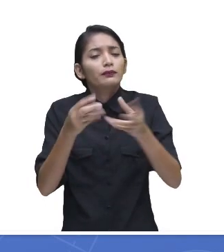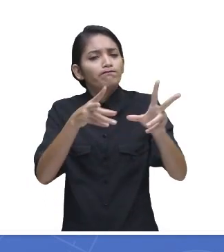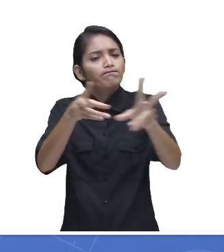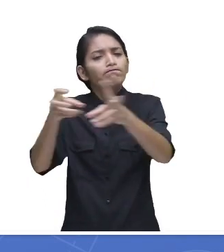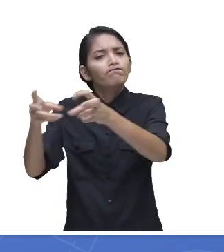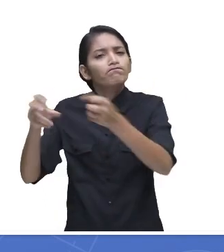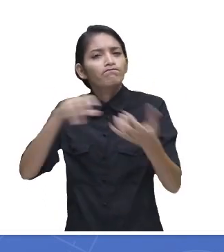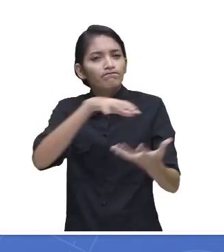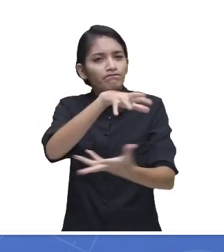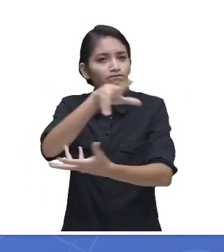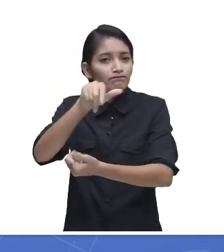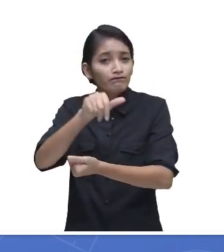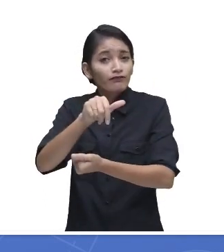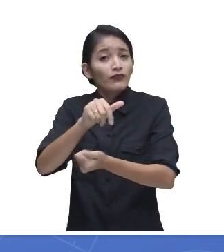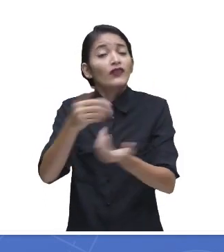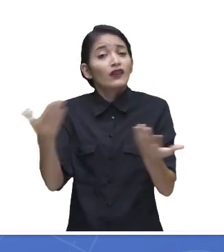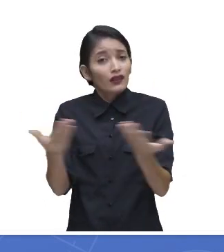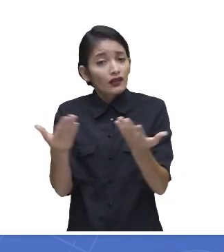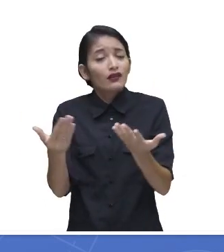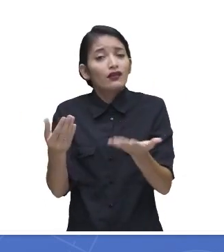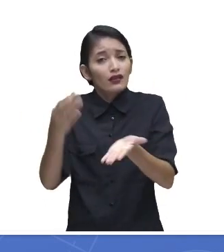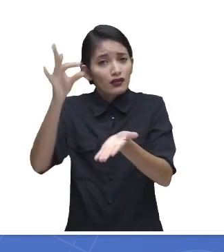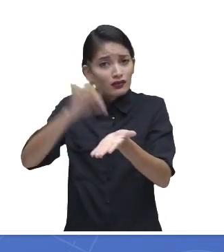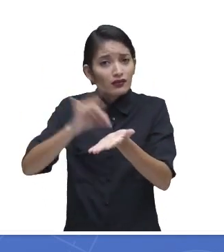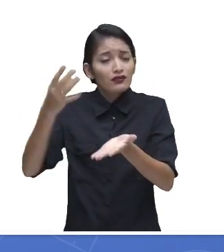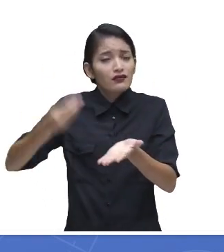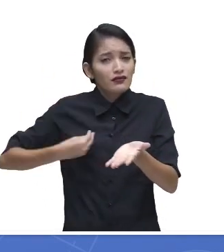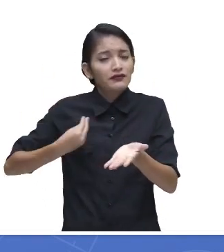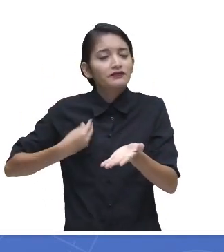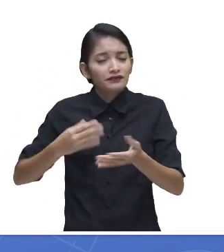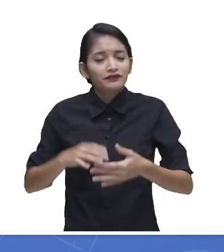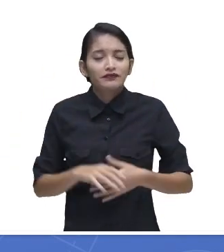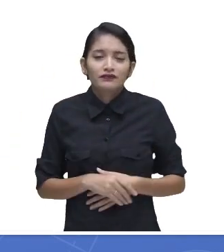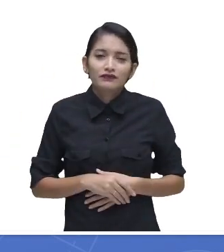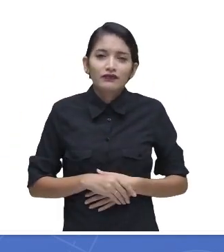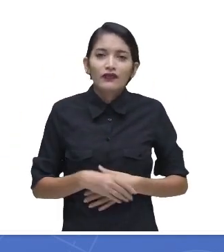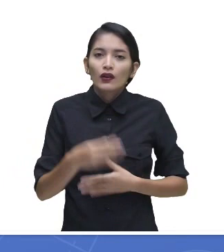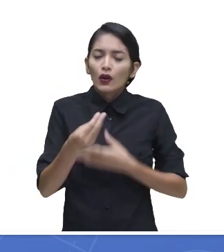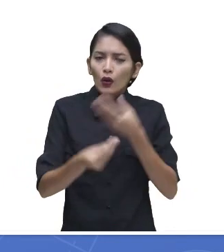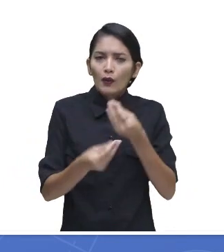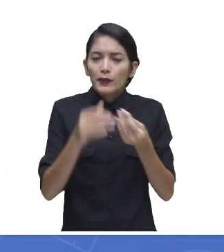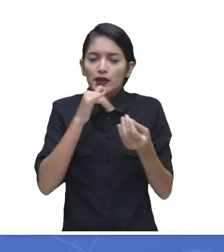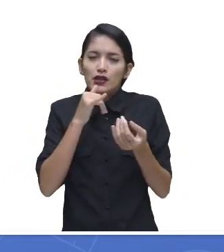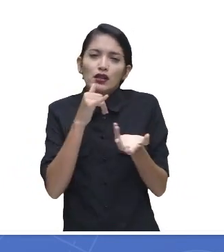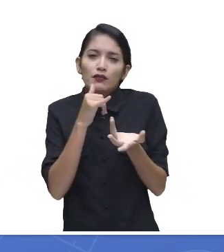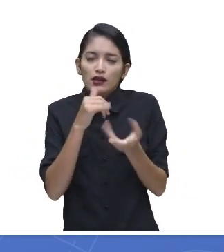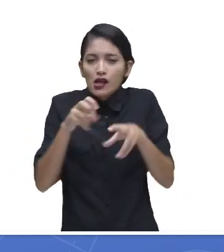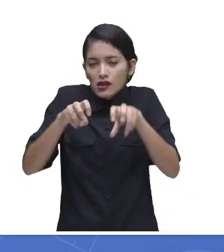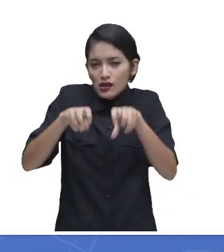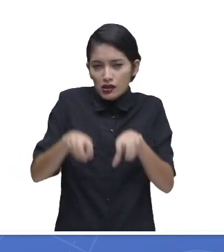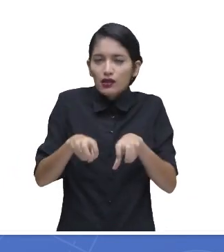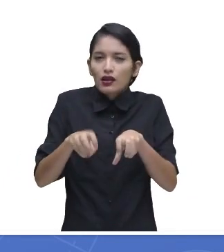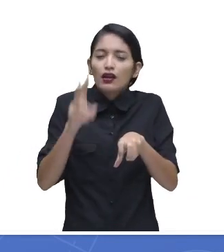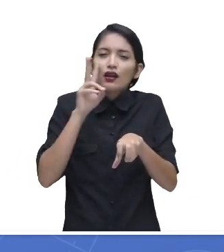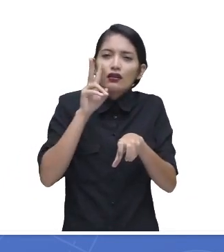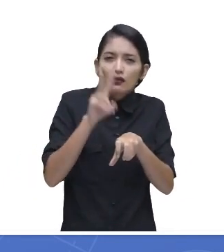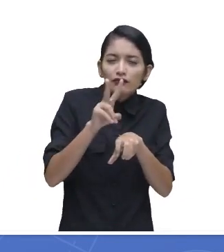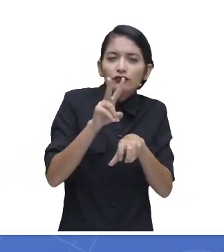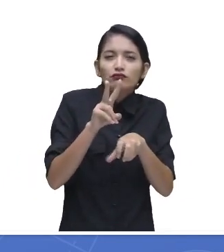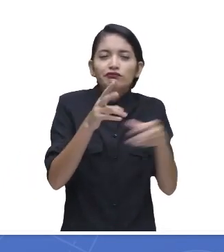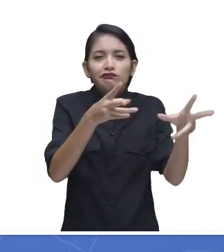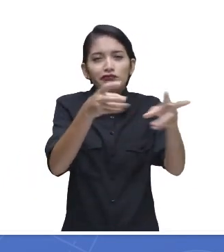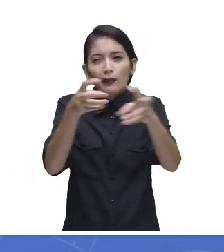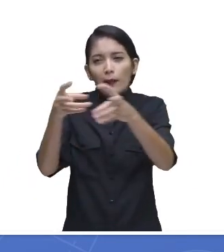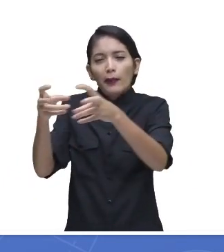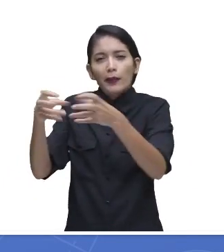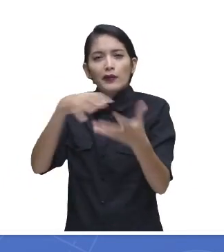como olhamos para a realidade. Não é isso? A maneira que você está aí na sala agora, na sua casa, você está vendo o mundo, como é